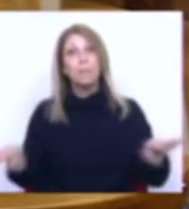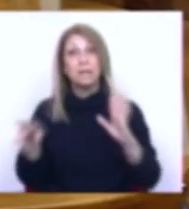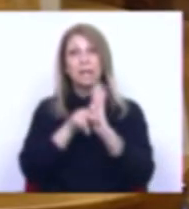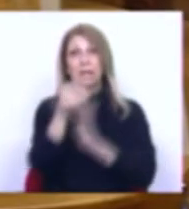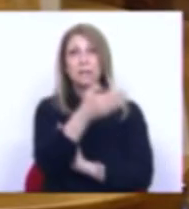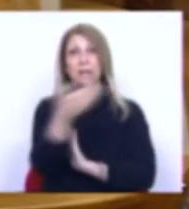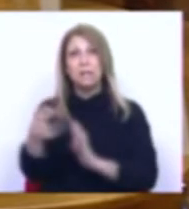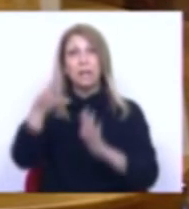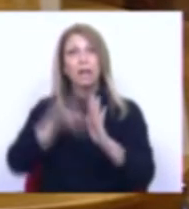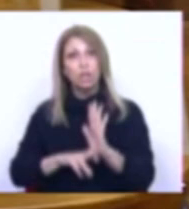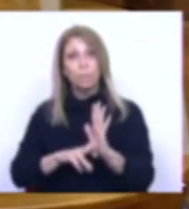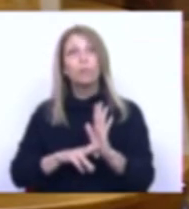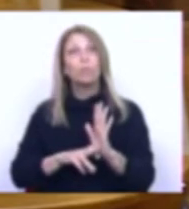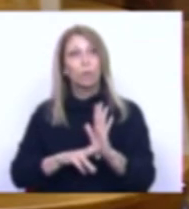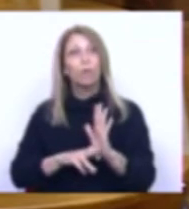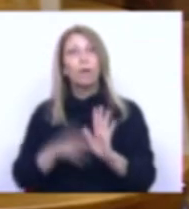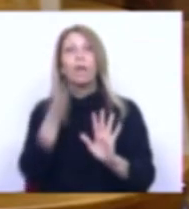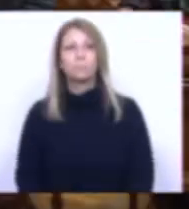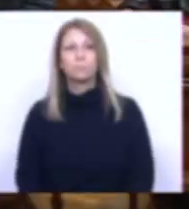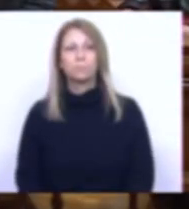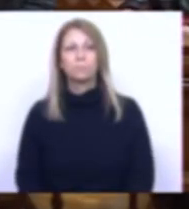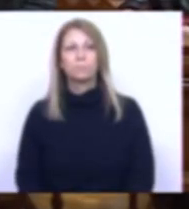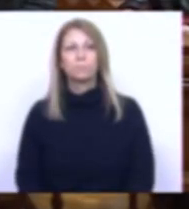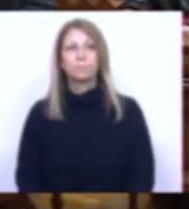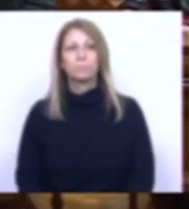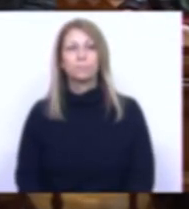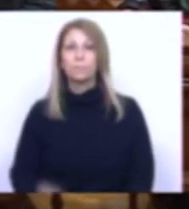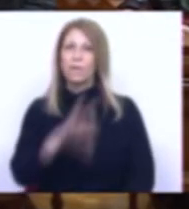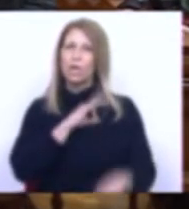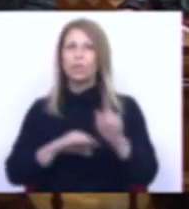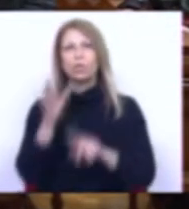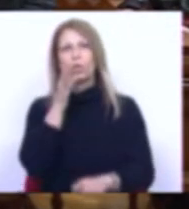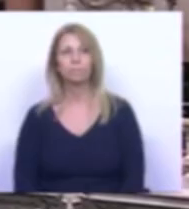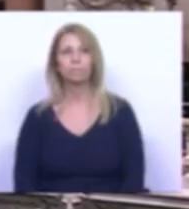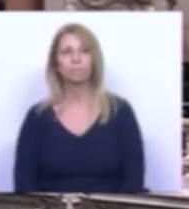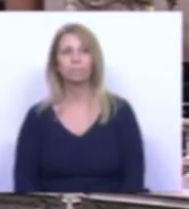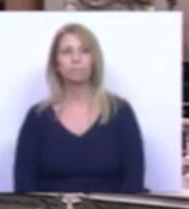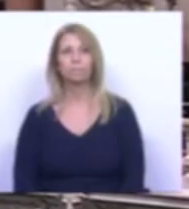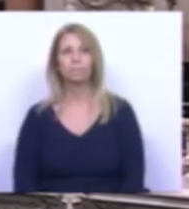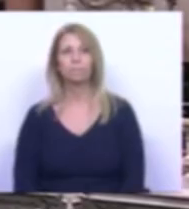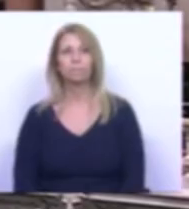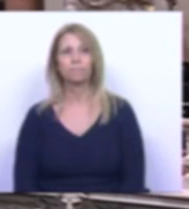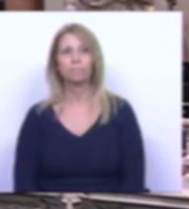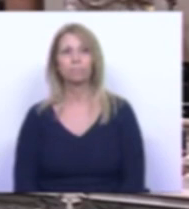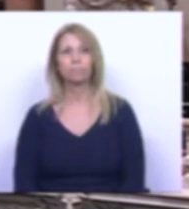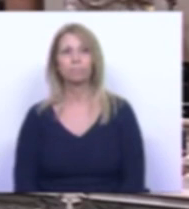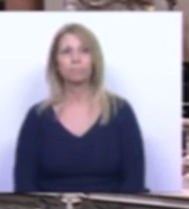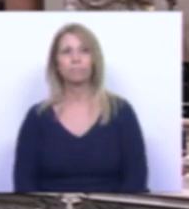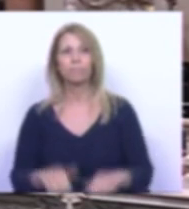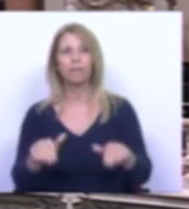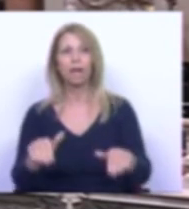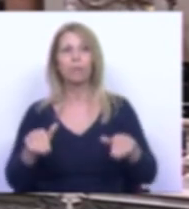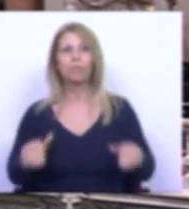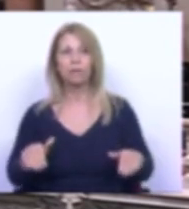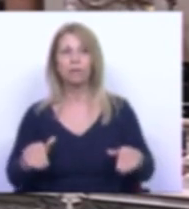comissões de inquérito. Uma sobre a credibilidade dos relatórios anuais sobre segurança do Governo e outra para clarificar as